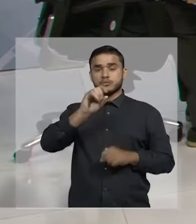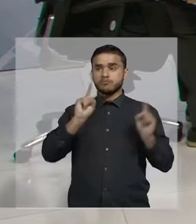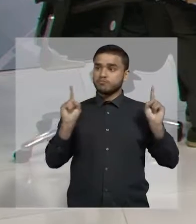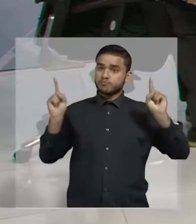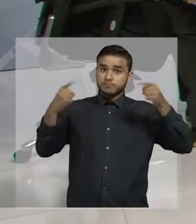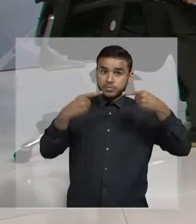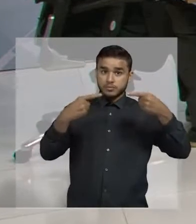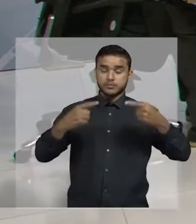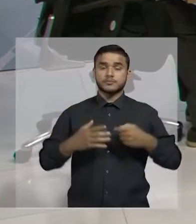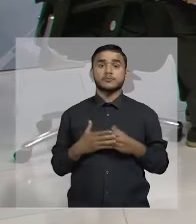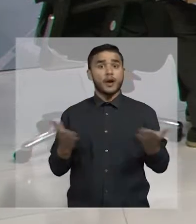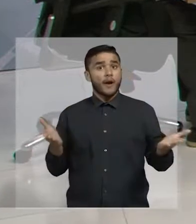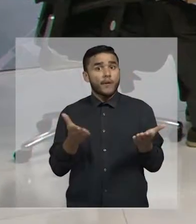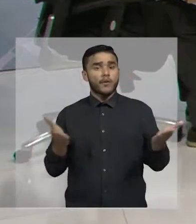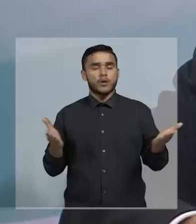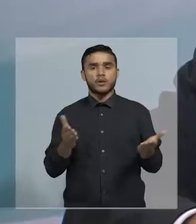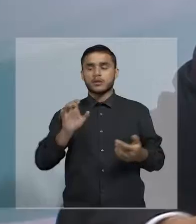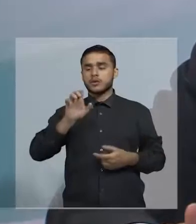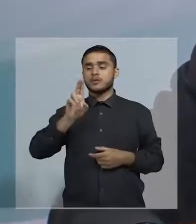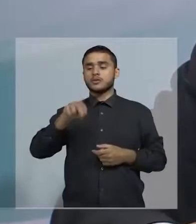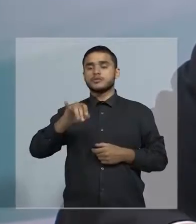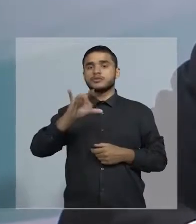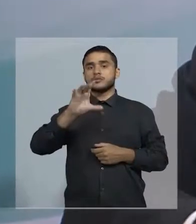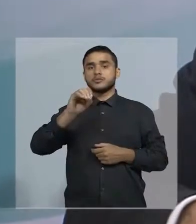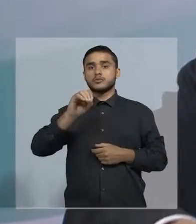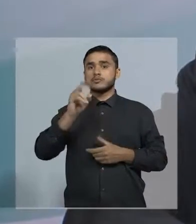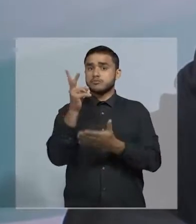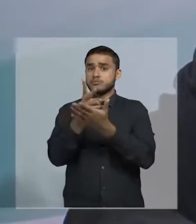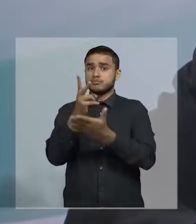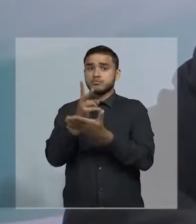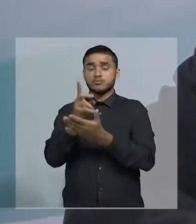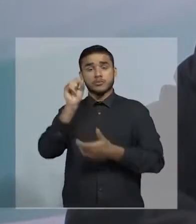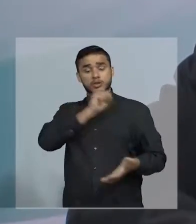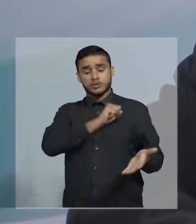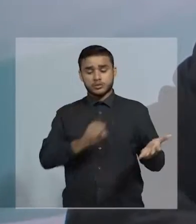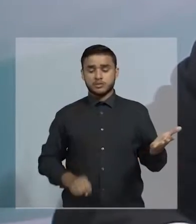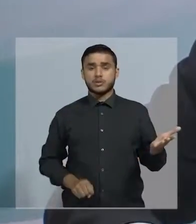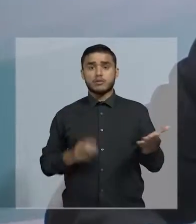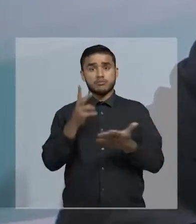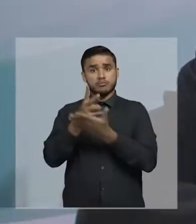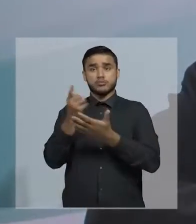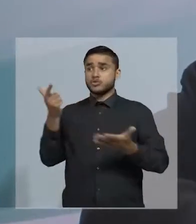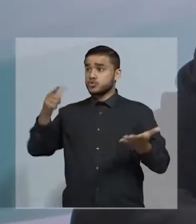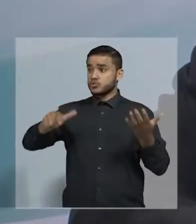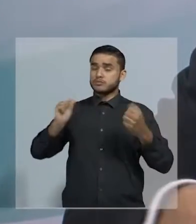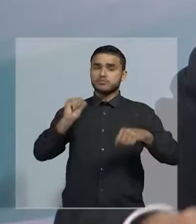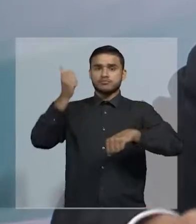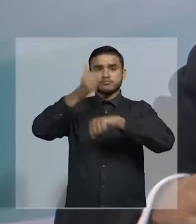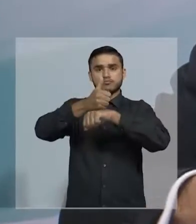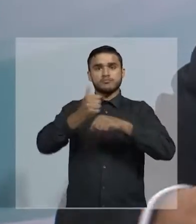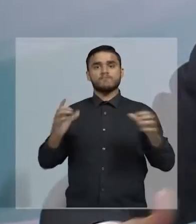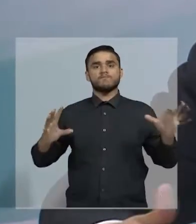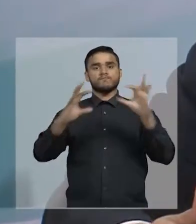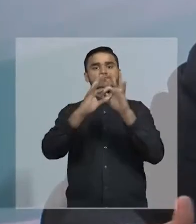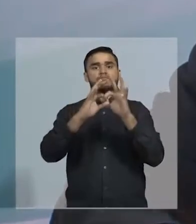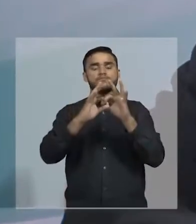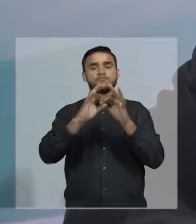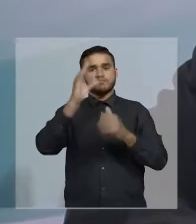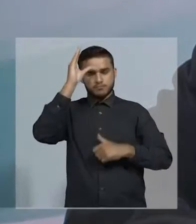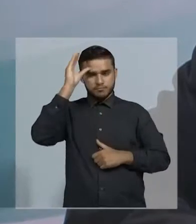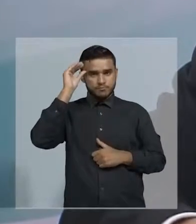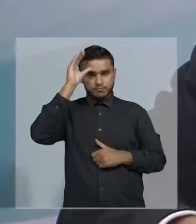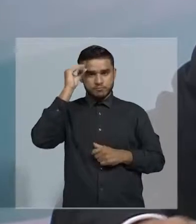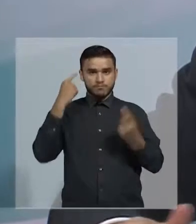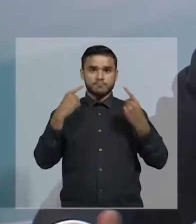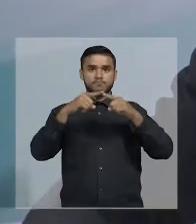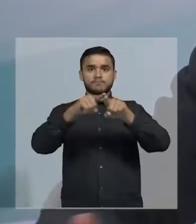vai buscar a sua recondução para a cadeira do Senado, o que é natural. E em aliança com o governo do Estado. E agora, aliado com o